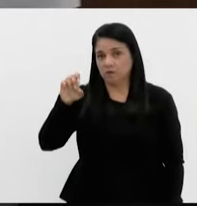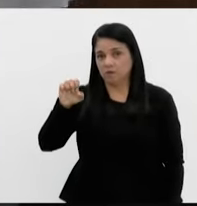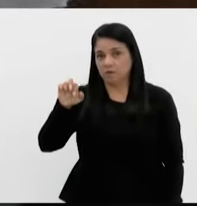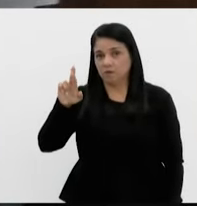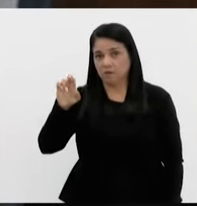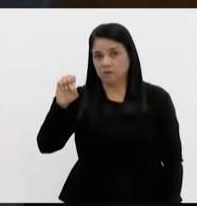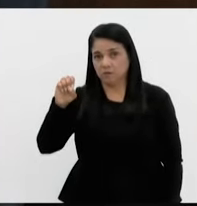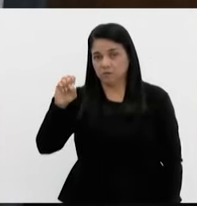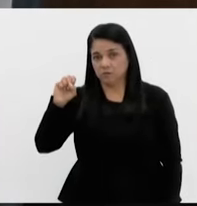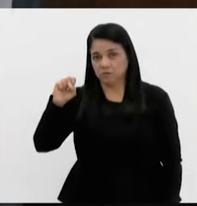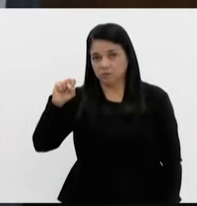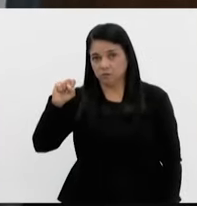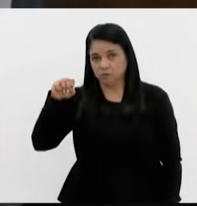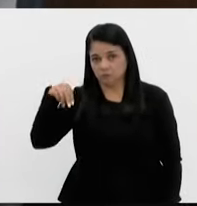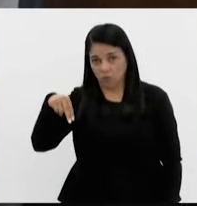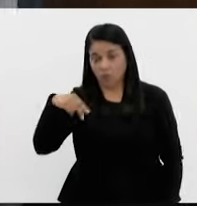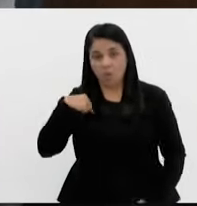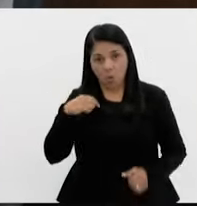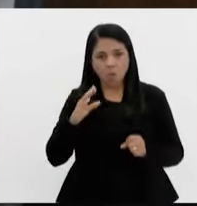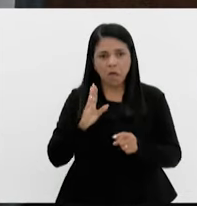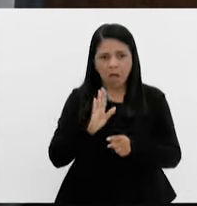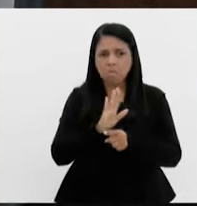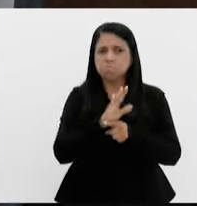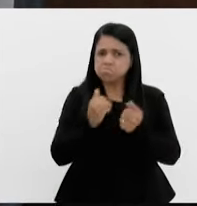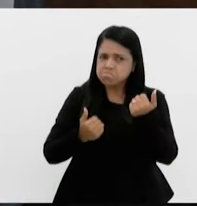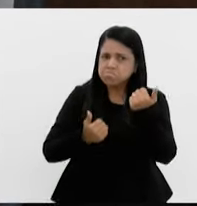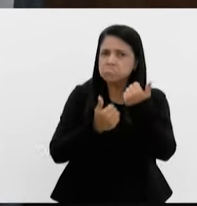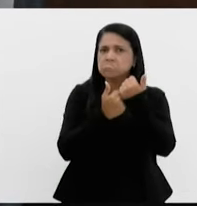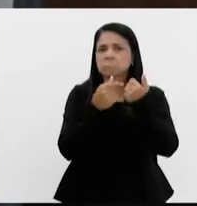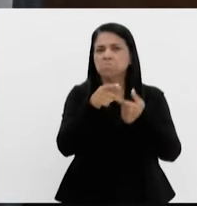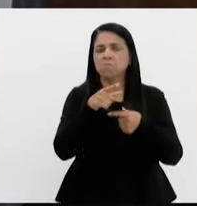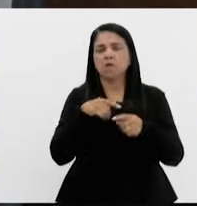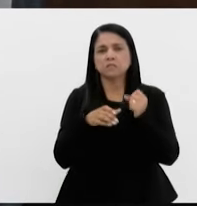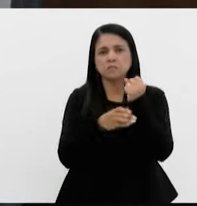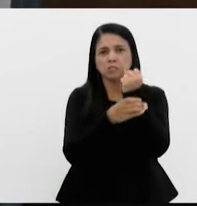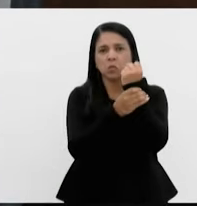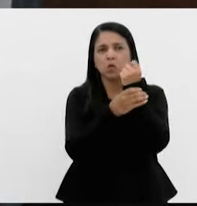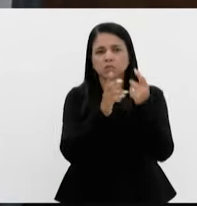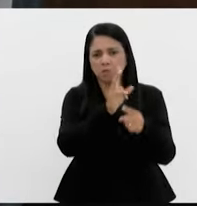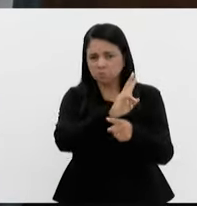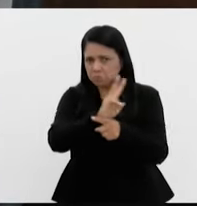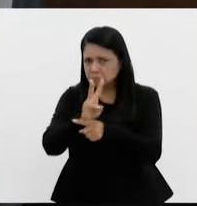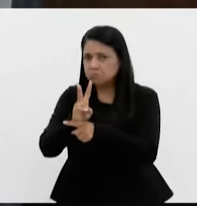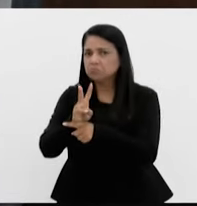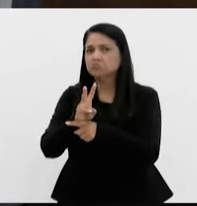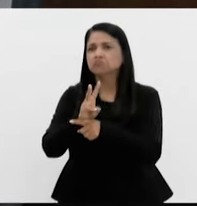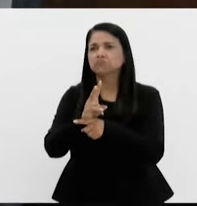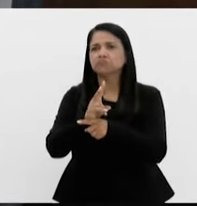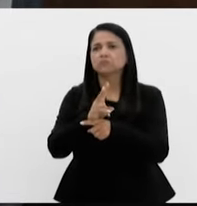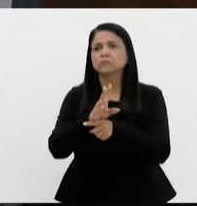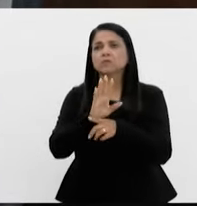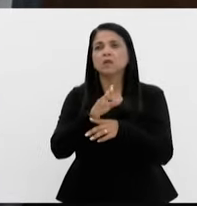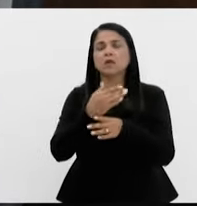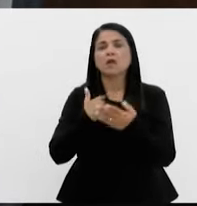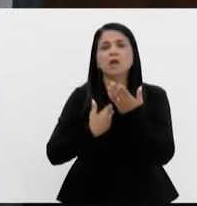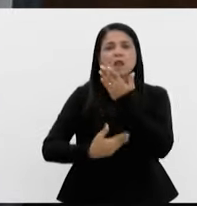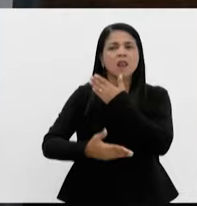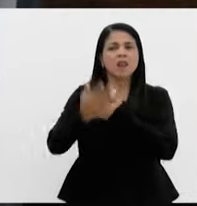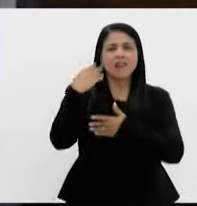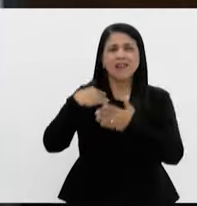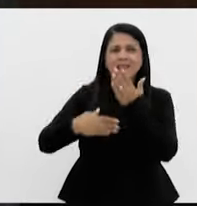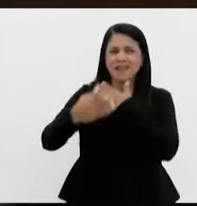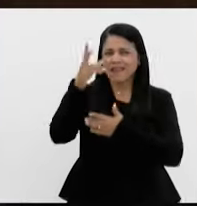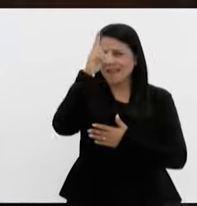segurança presente e mais ao que o segurança presente lra os antigos Damião